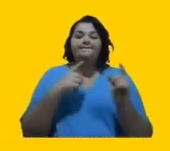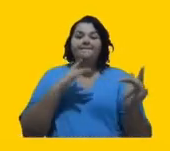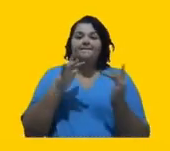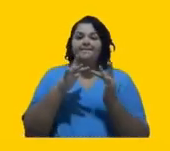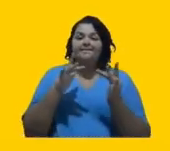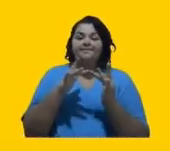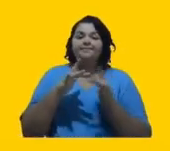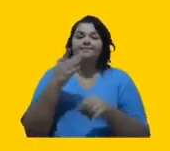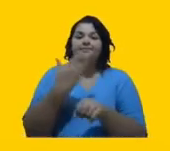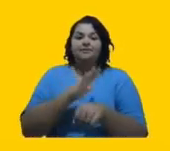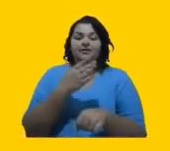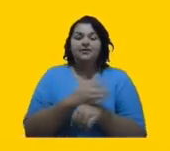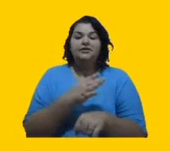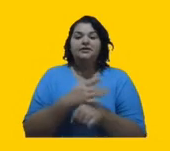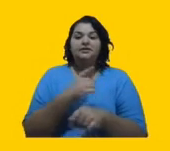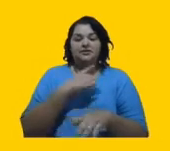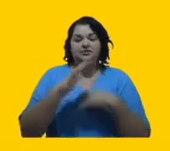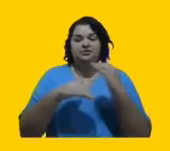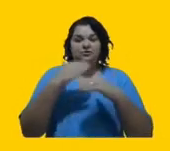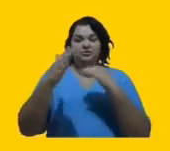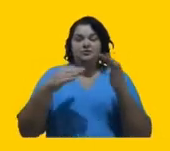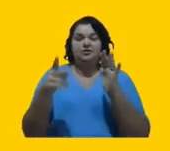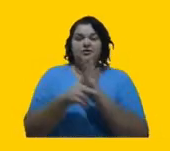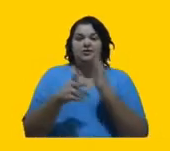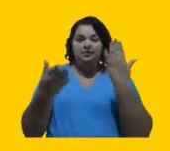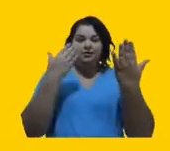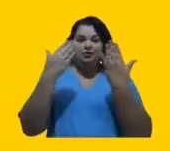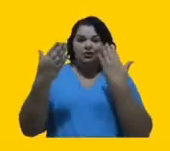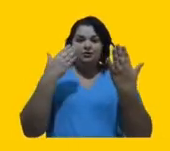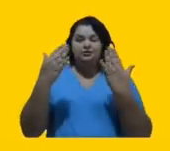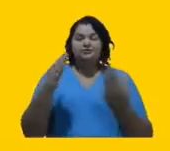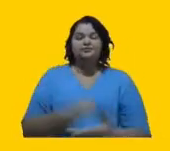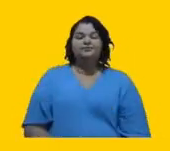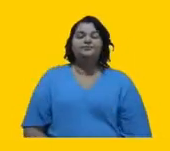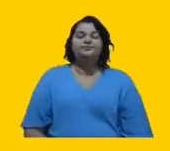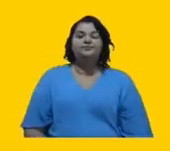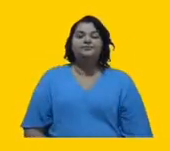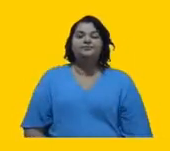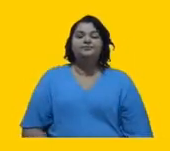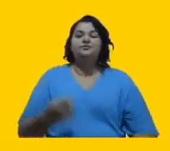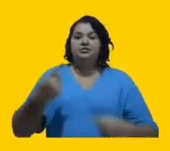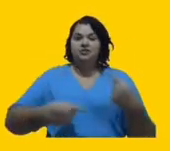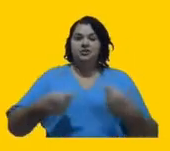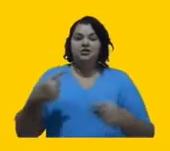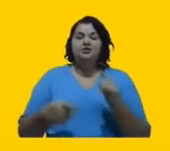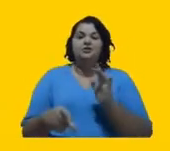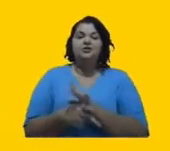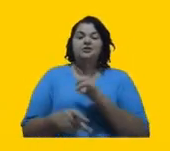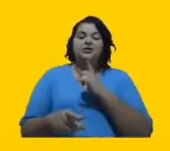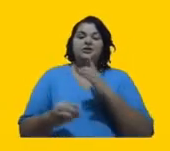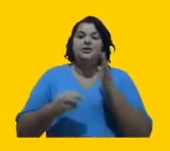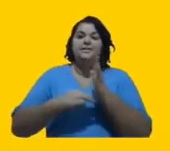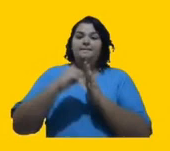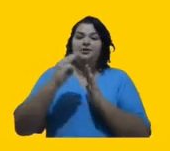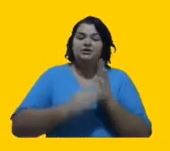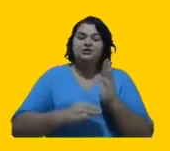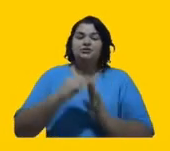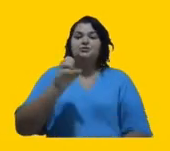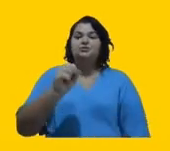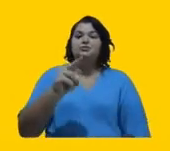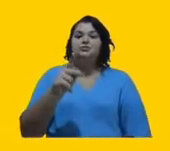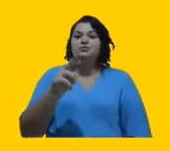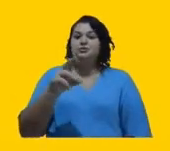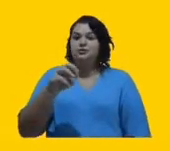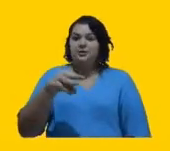dos testes enquanto instrumentos de avaliação psicológica. Os nossos diálogos com os ministros e ministras do Supremo